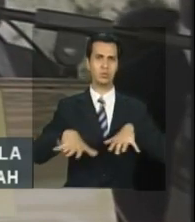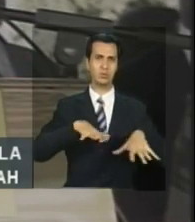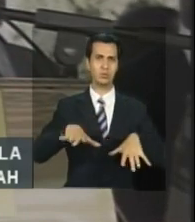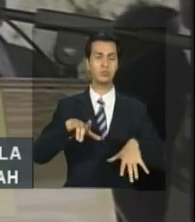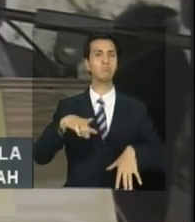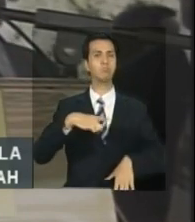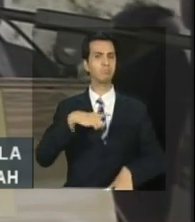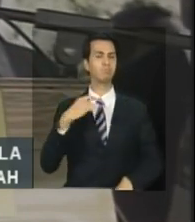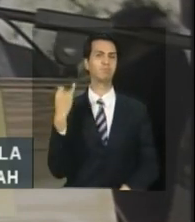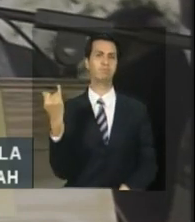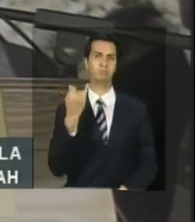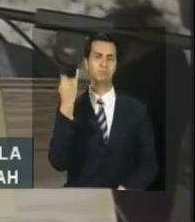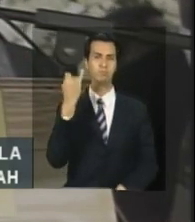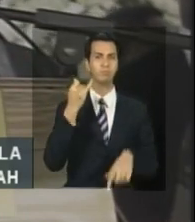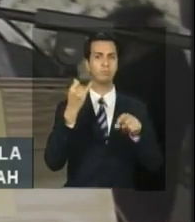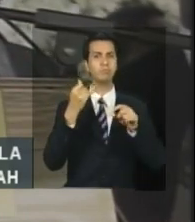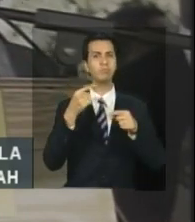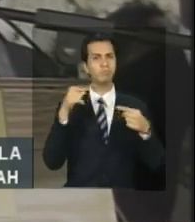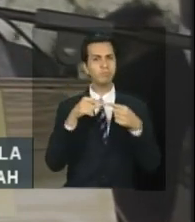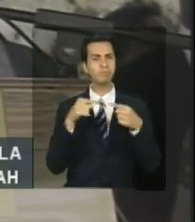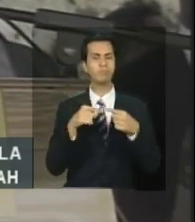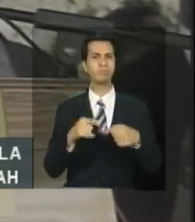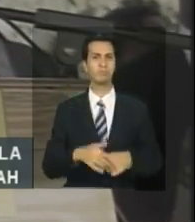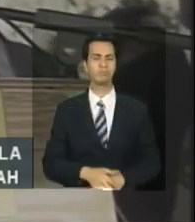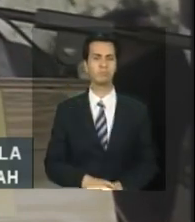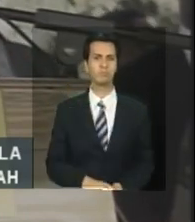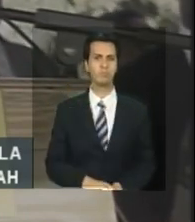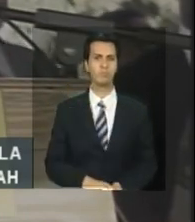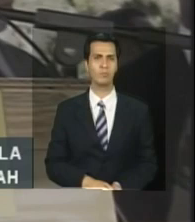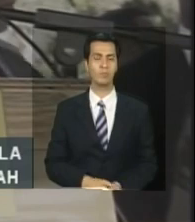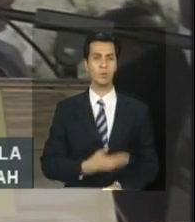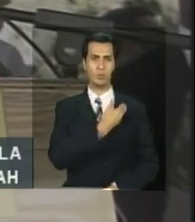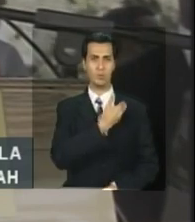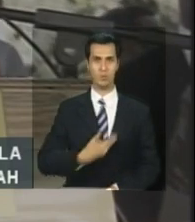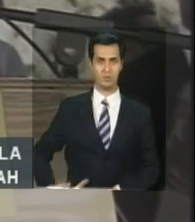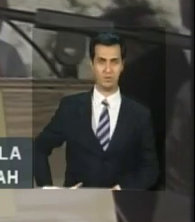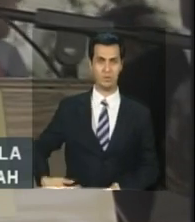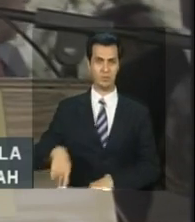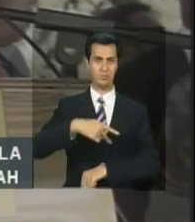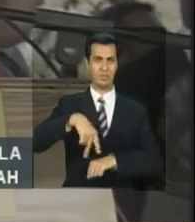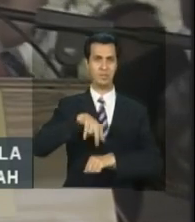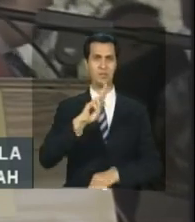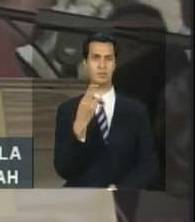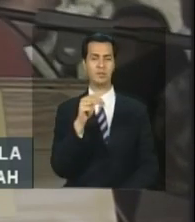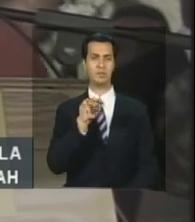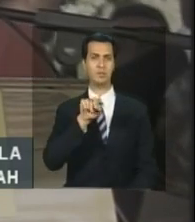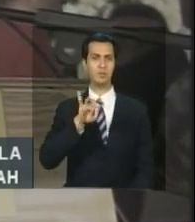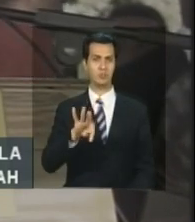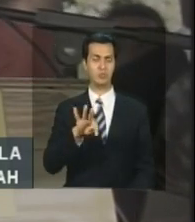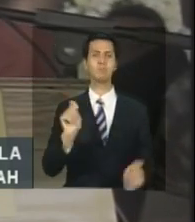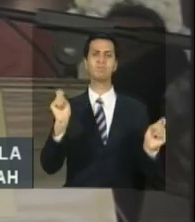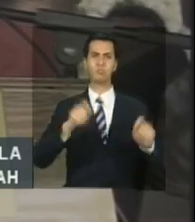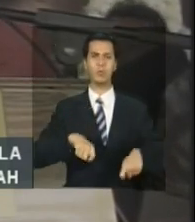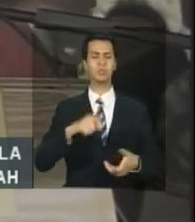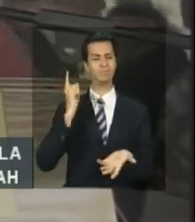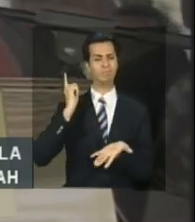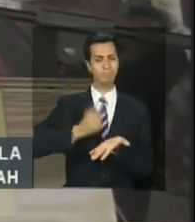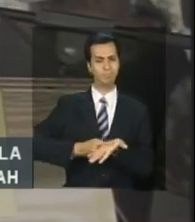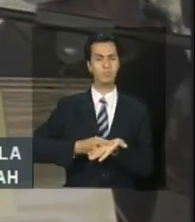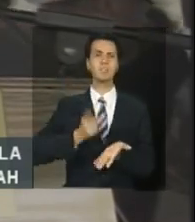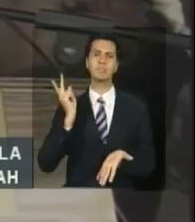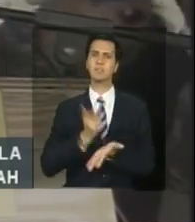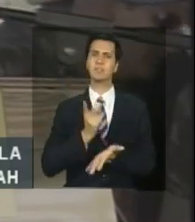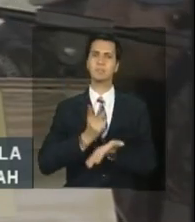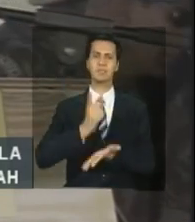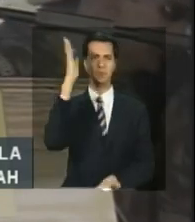se enquadra nessa visão. O governo haitiano pode contar com a colaboração sempre solidária